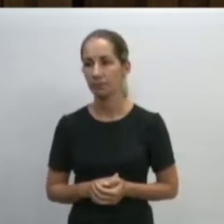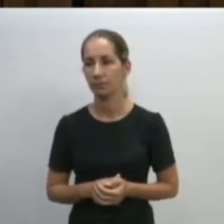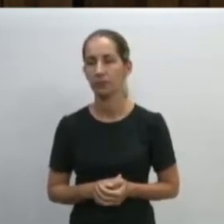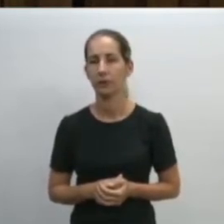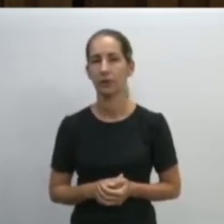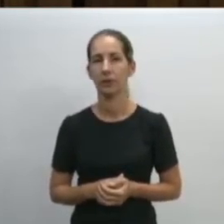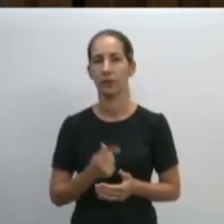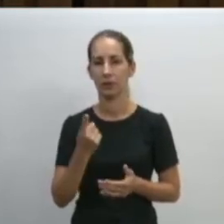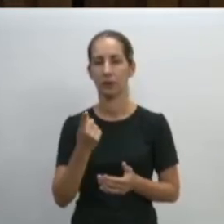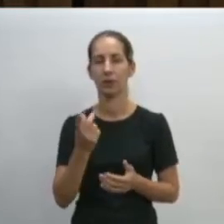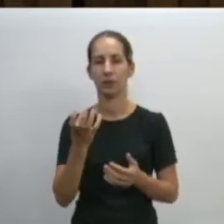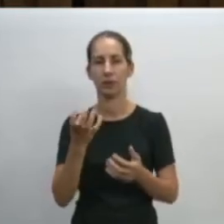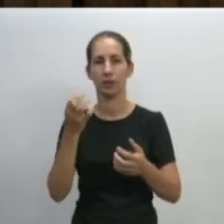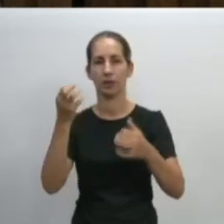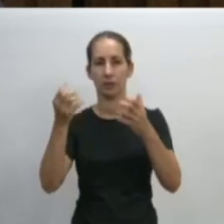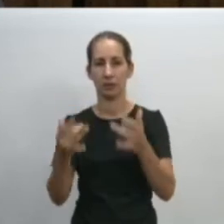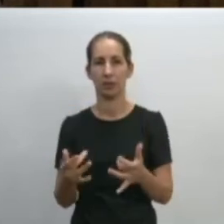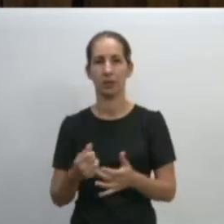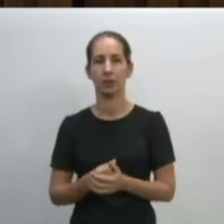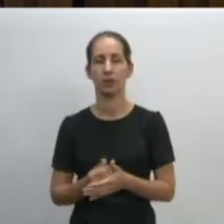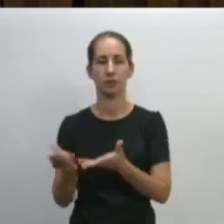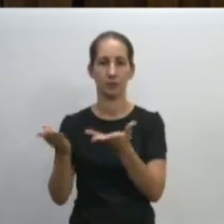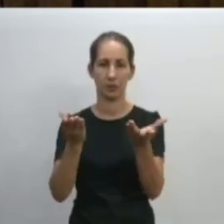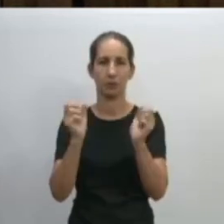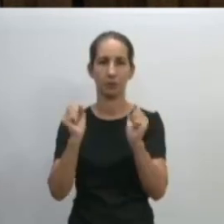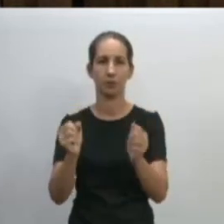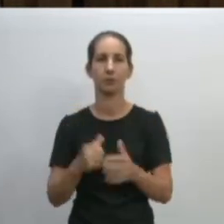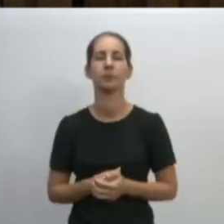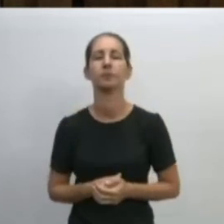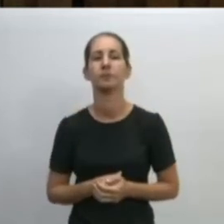Mais alguém a declarar? Posso submeter?